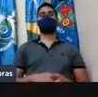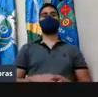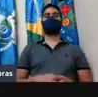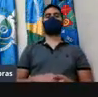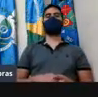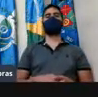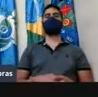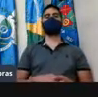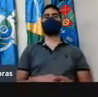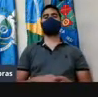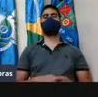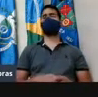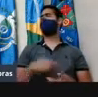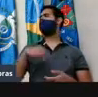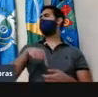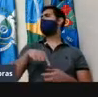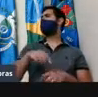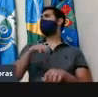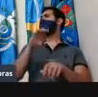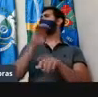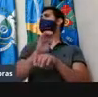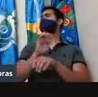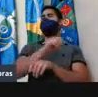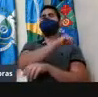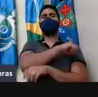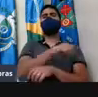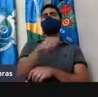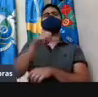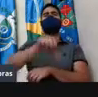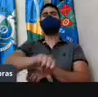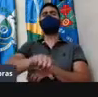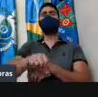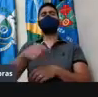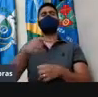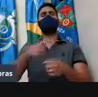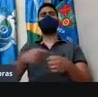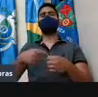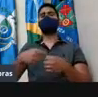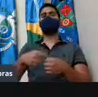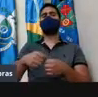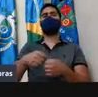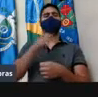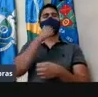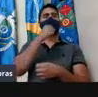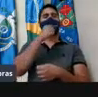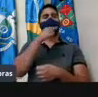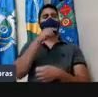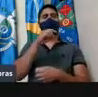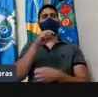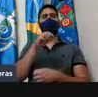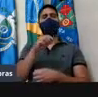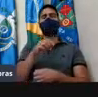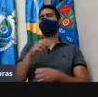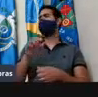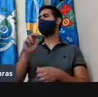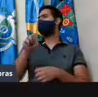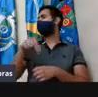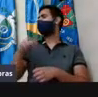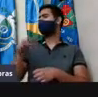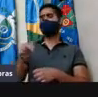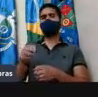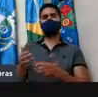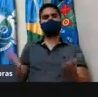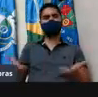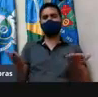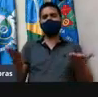somos, no estado, nós somos o pior município em esgotamento sanitário. Nunca se foi investido nada. E o